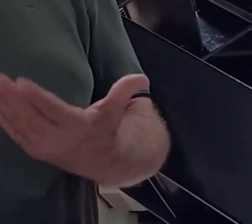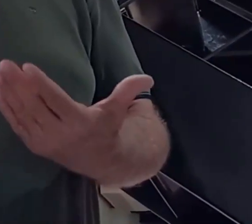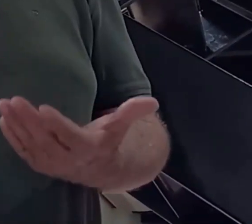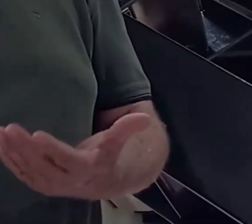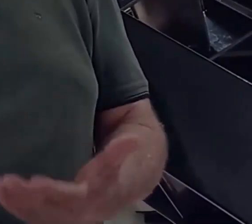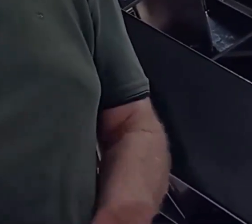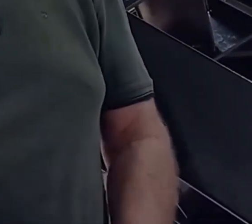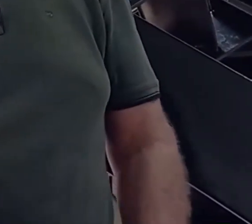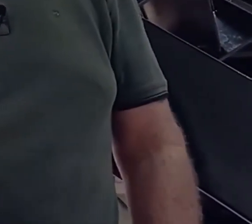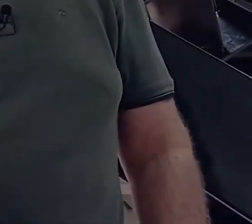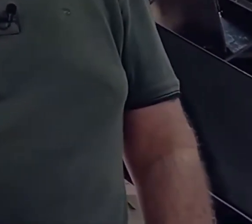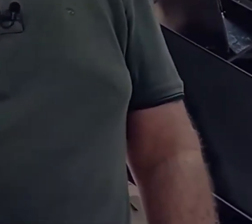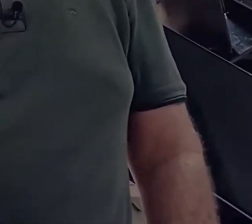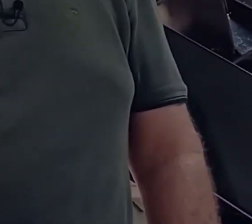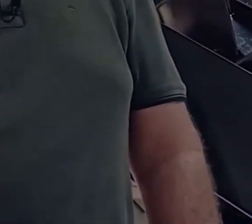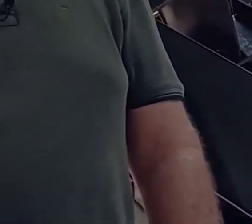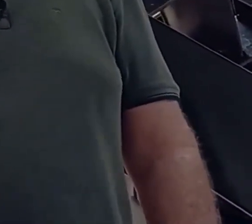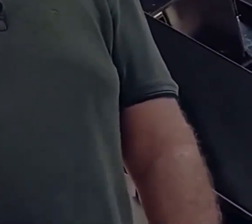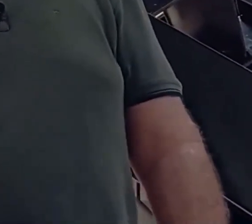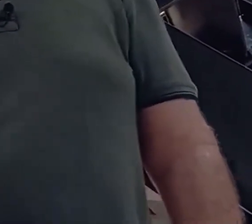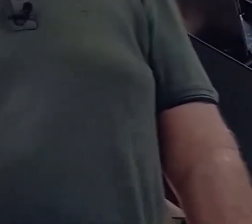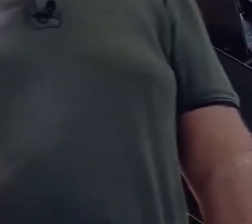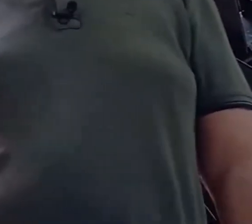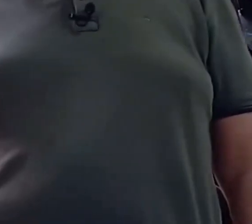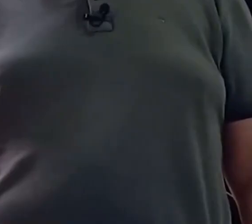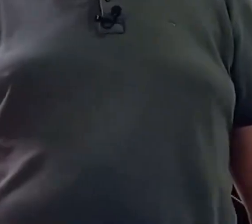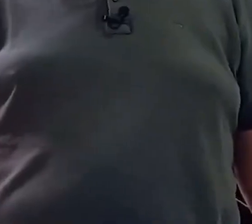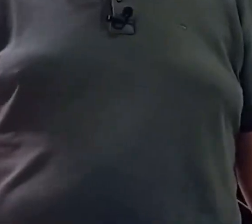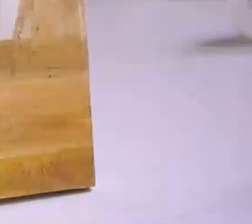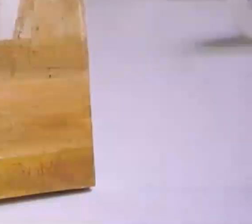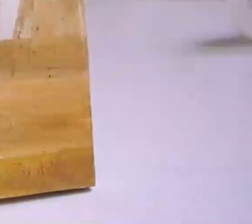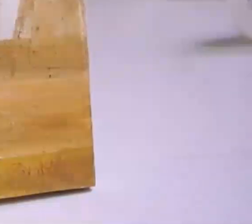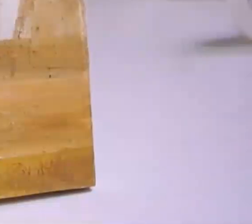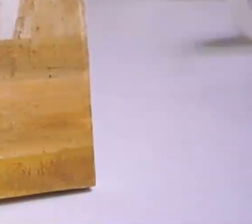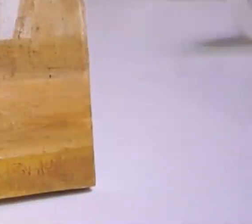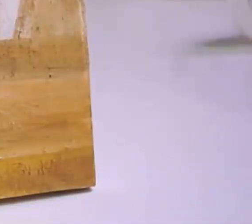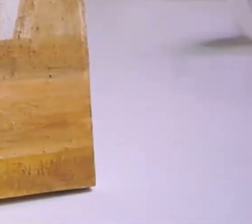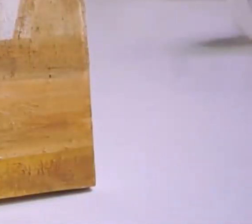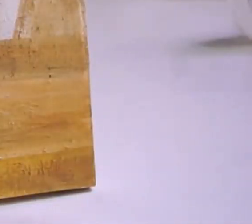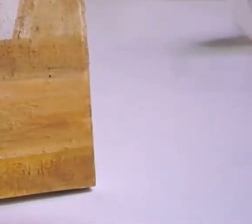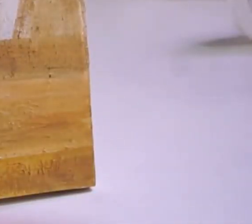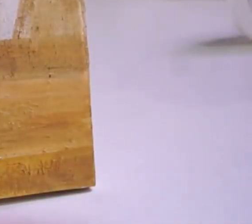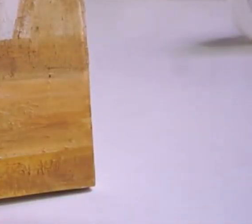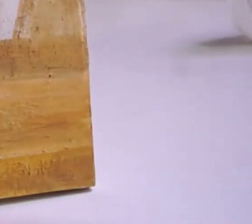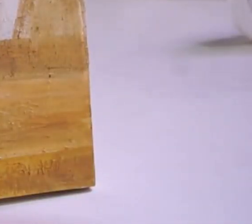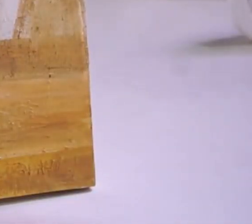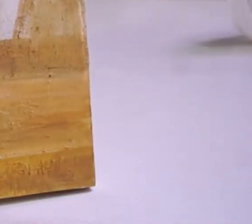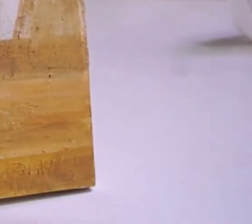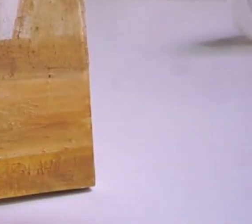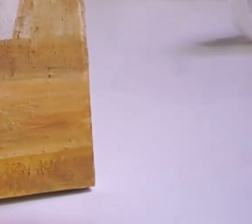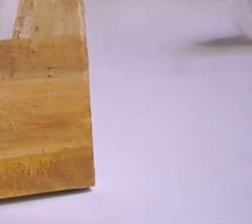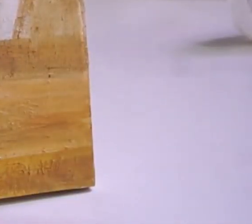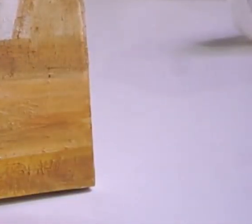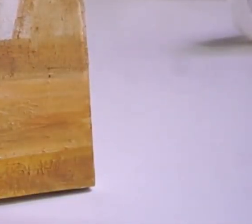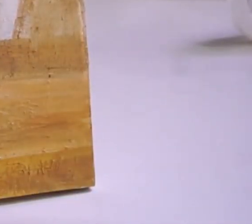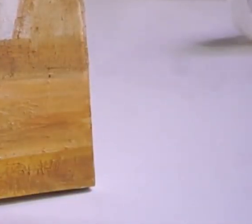que eu não consegui a transparência no meu trabalho? É porque quando você está pintando, algo que vai